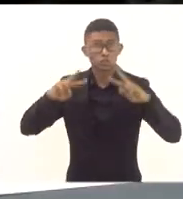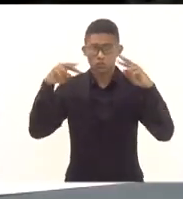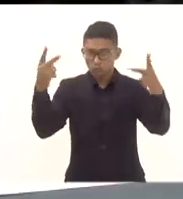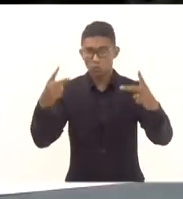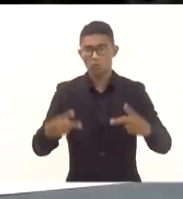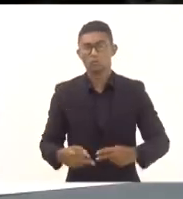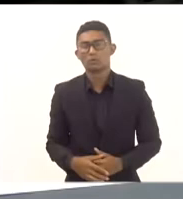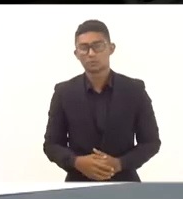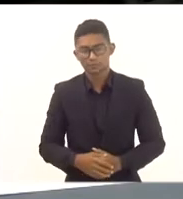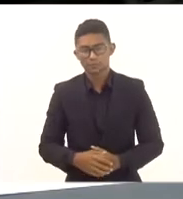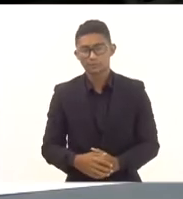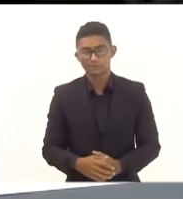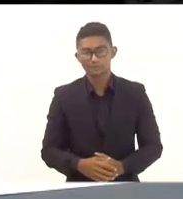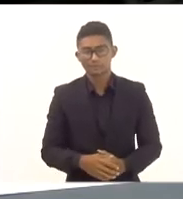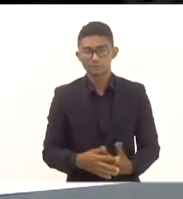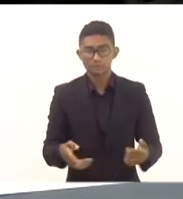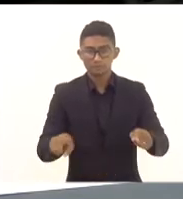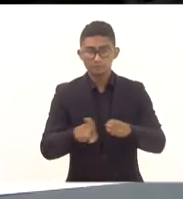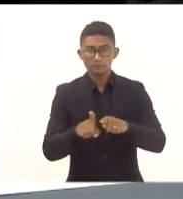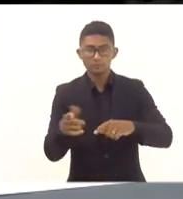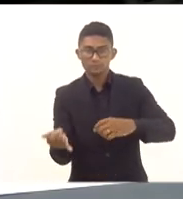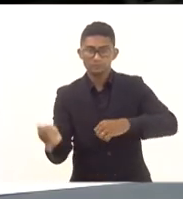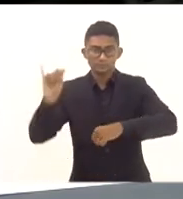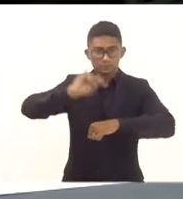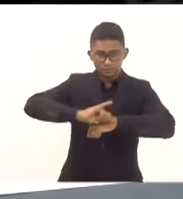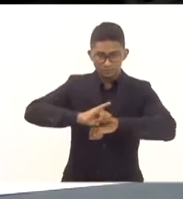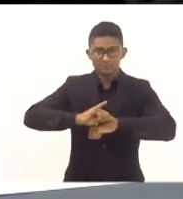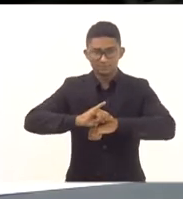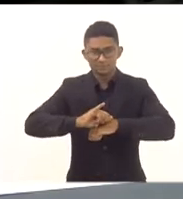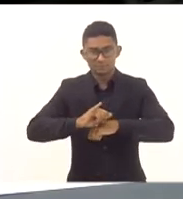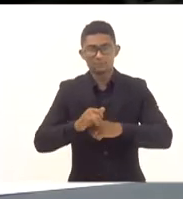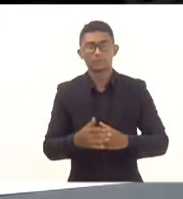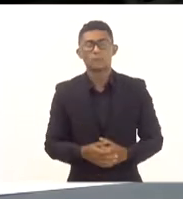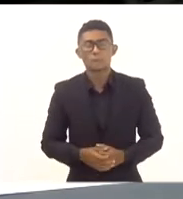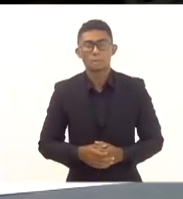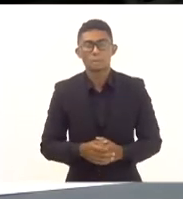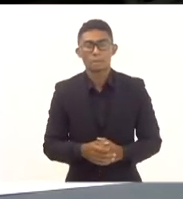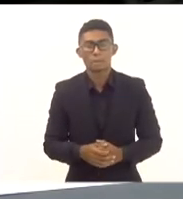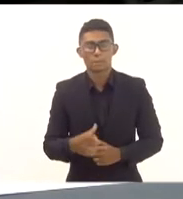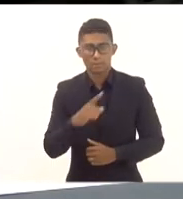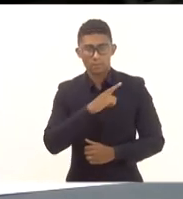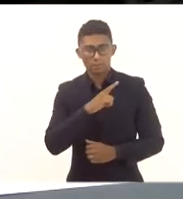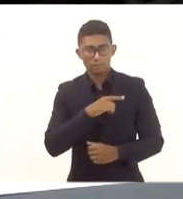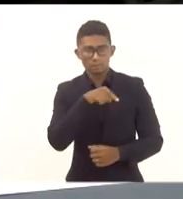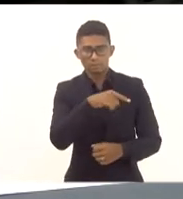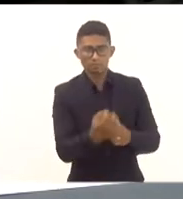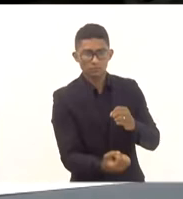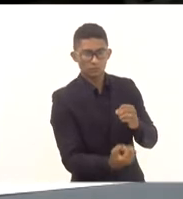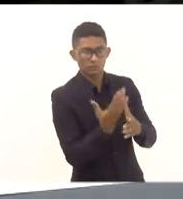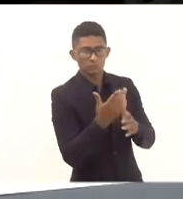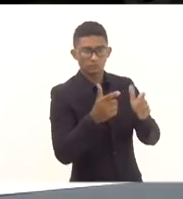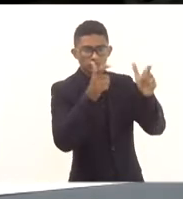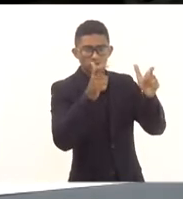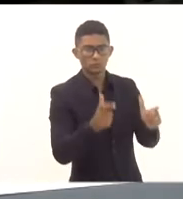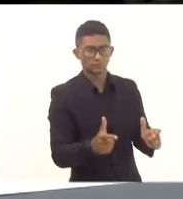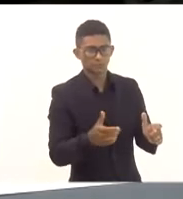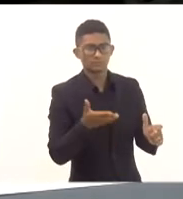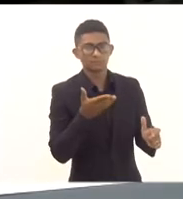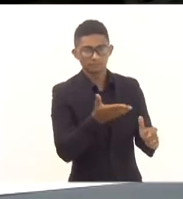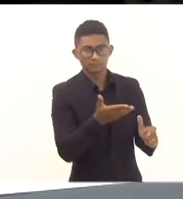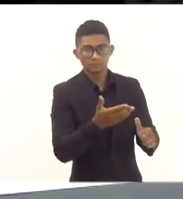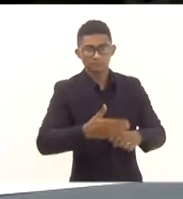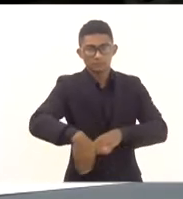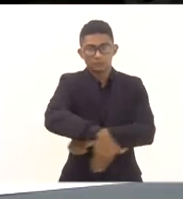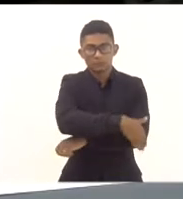atendimentos e na capital a gente abrir um posto único de atendimento que